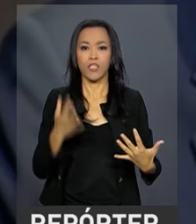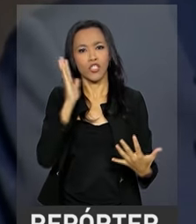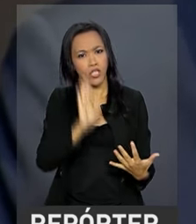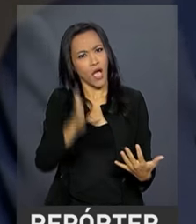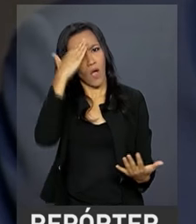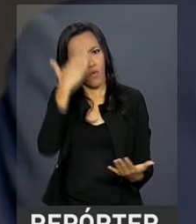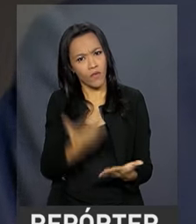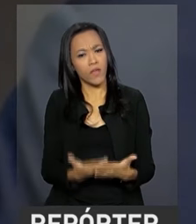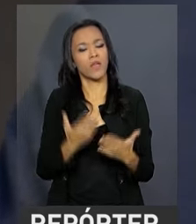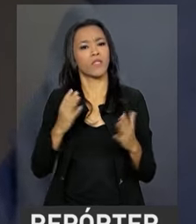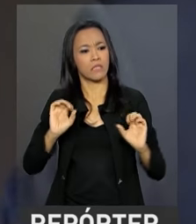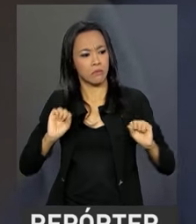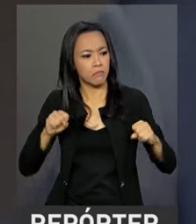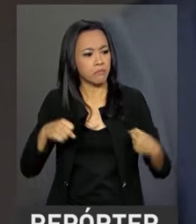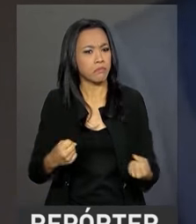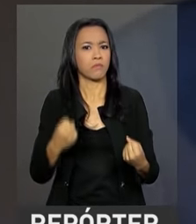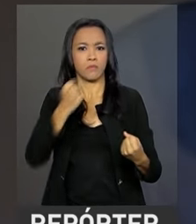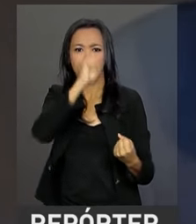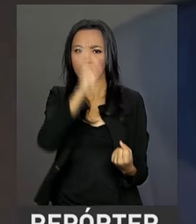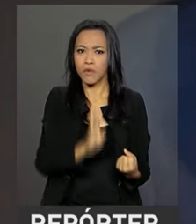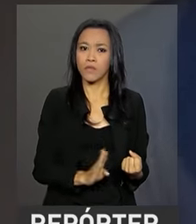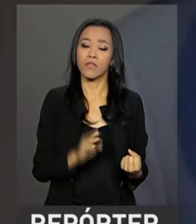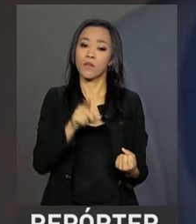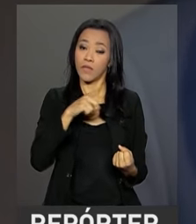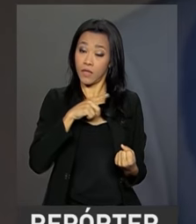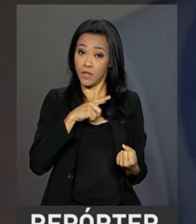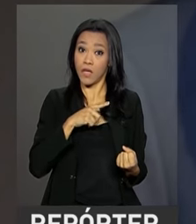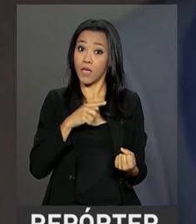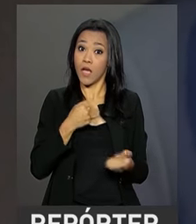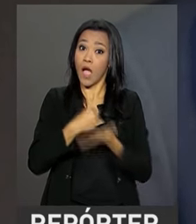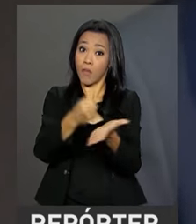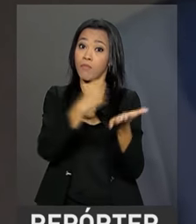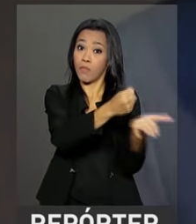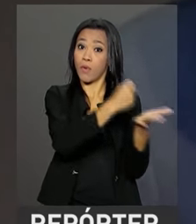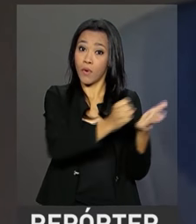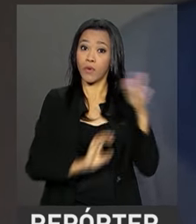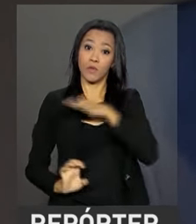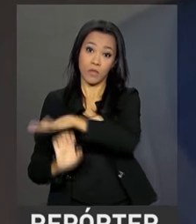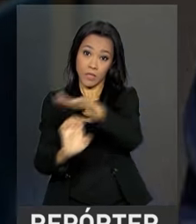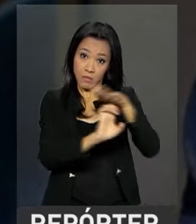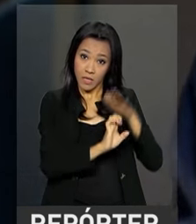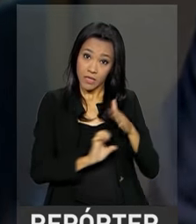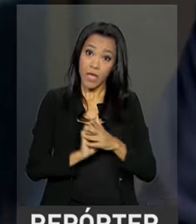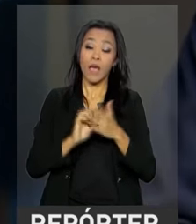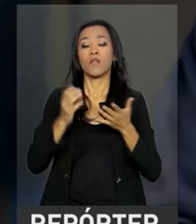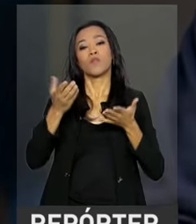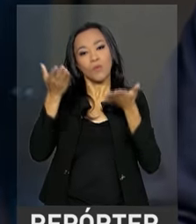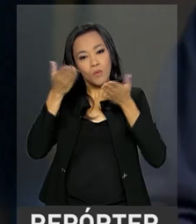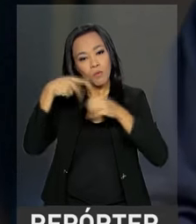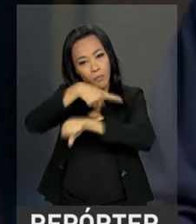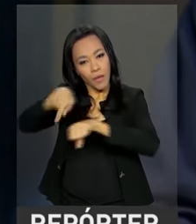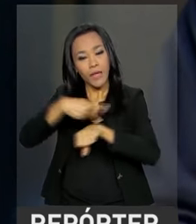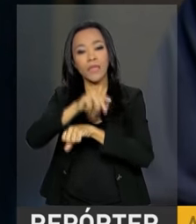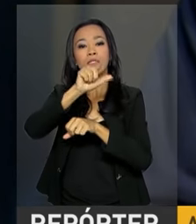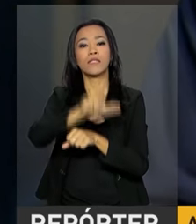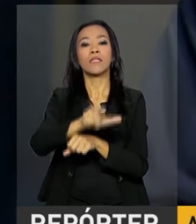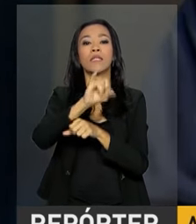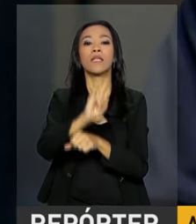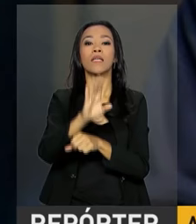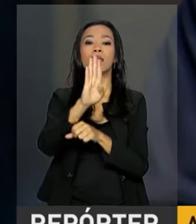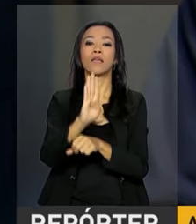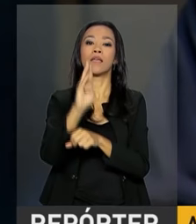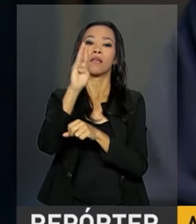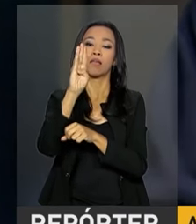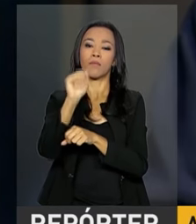na retomada dos investimentos e contam com o apoio dos empresários de origem libanesa somente alguém com